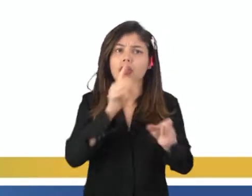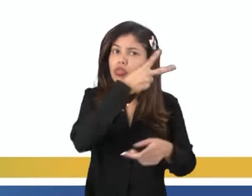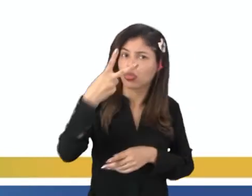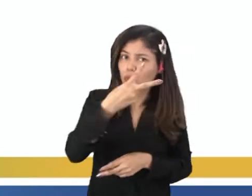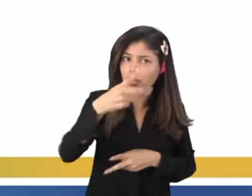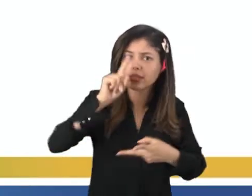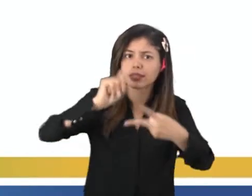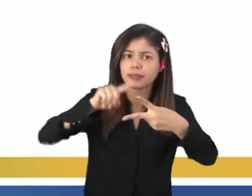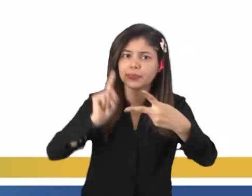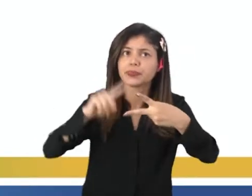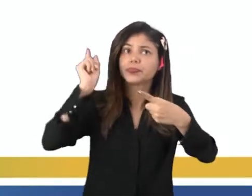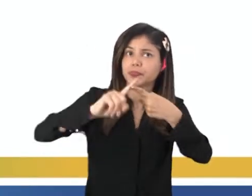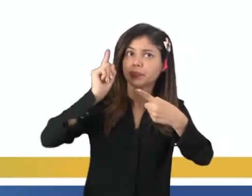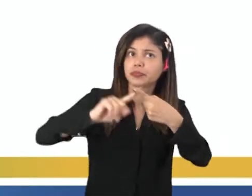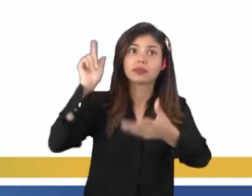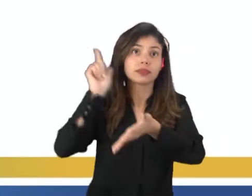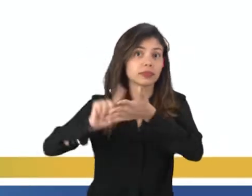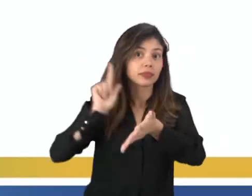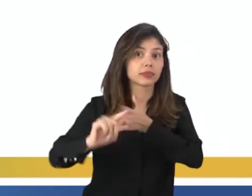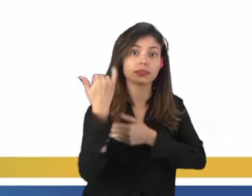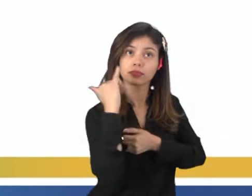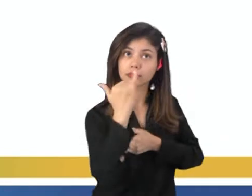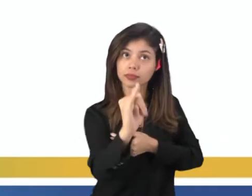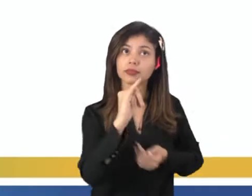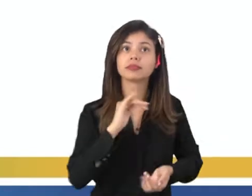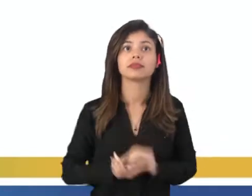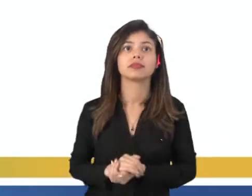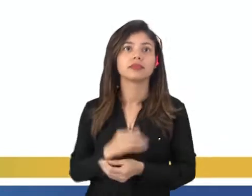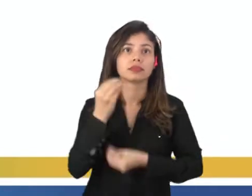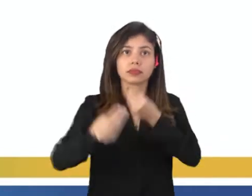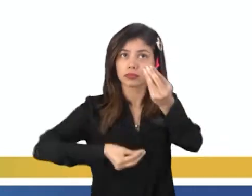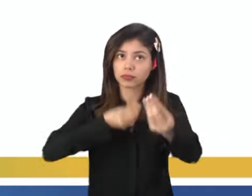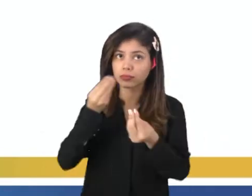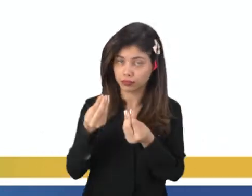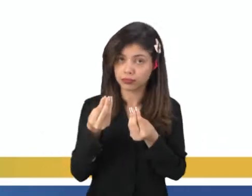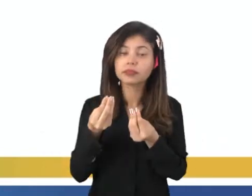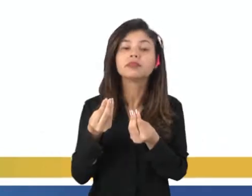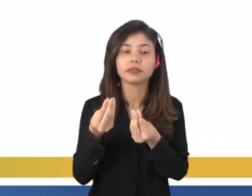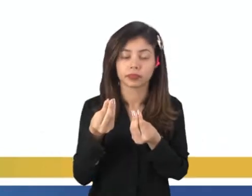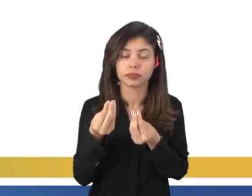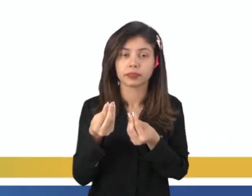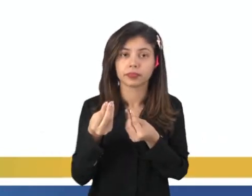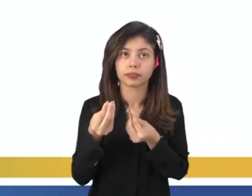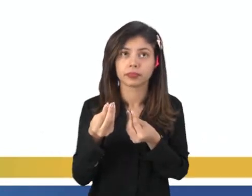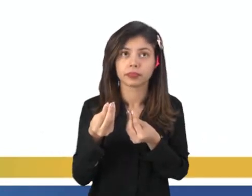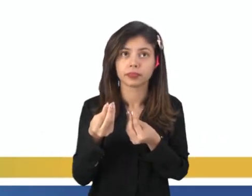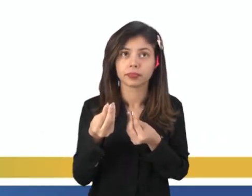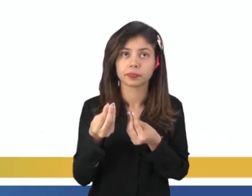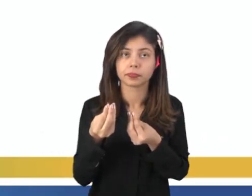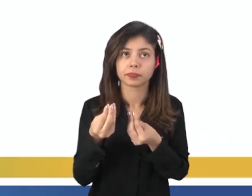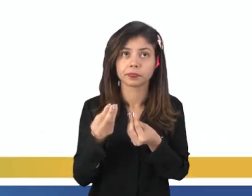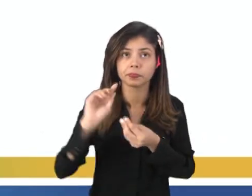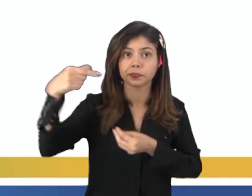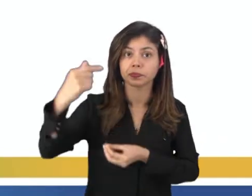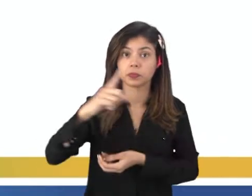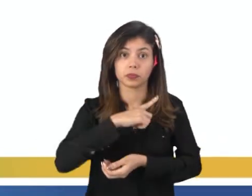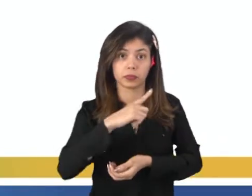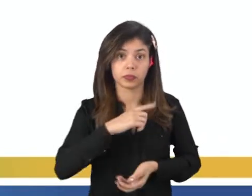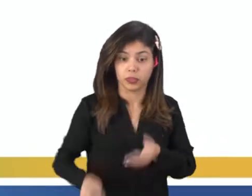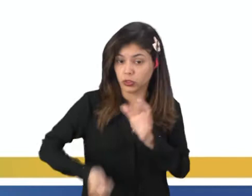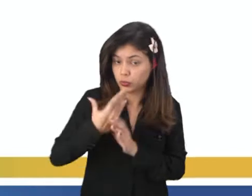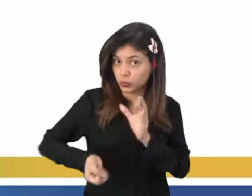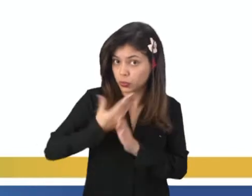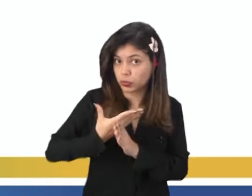dois vieses, tá? O primeiro é energia limpa como... o primeiro conceito, né? Energia limpa é aquela energia que